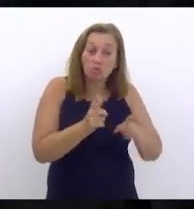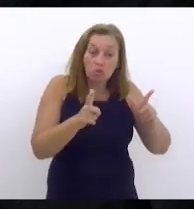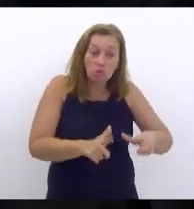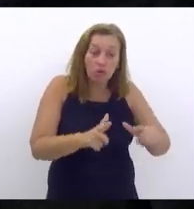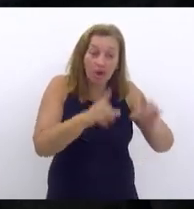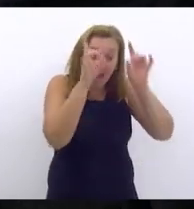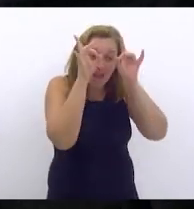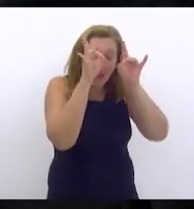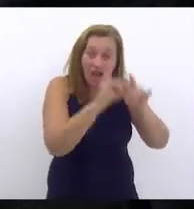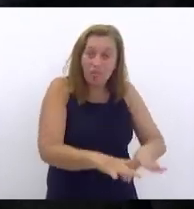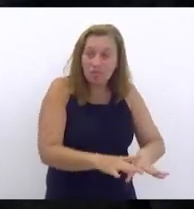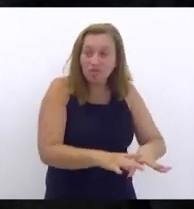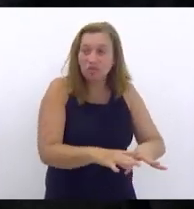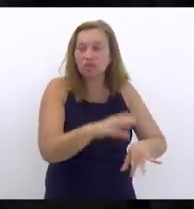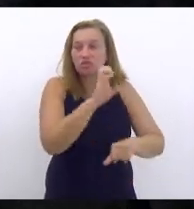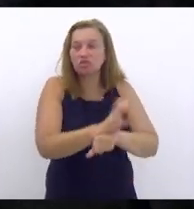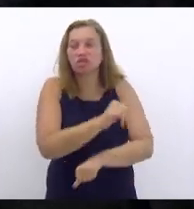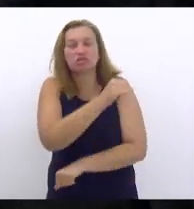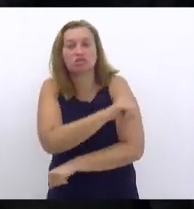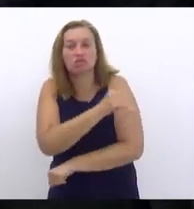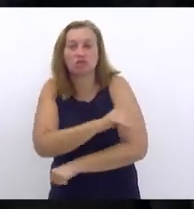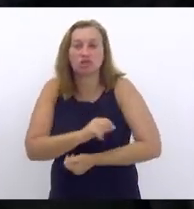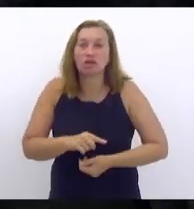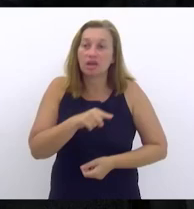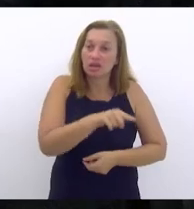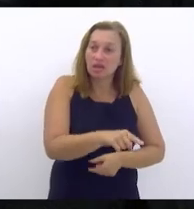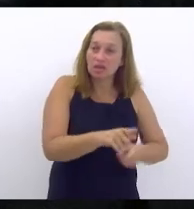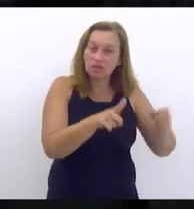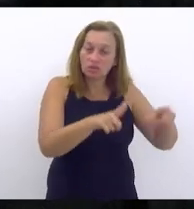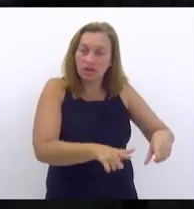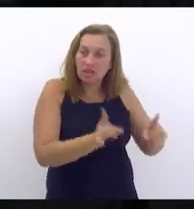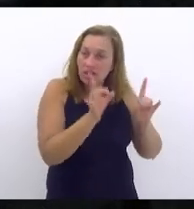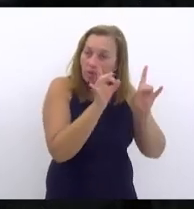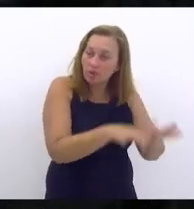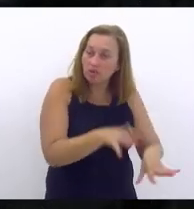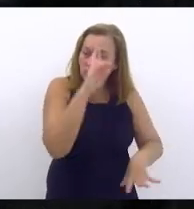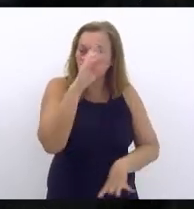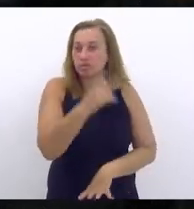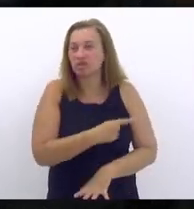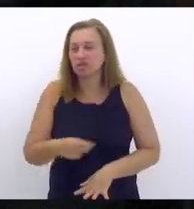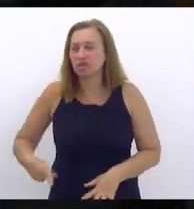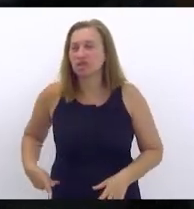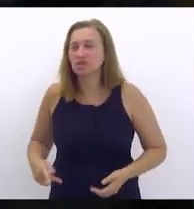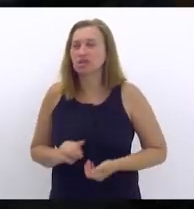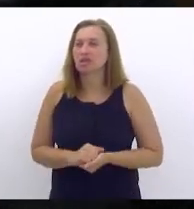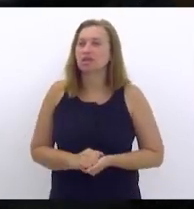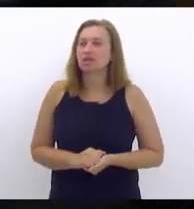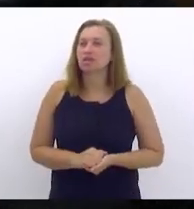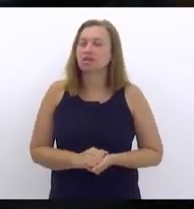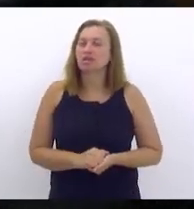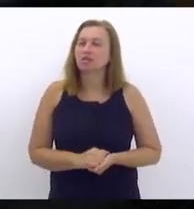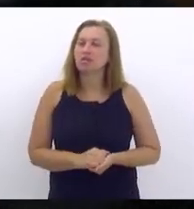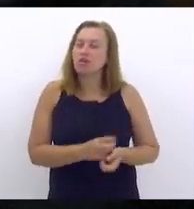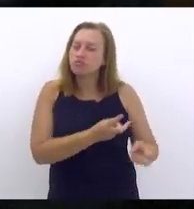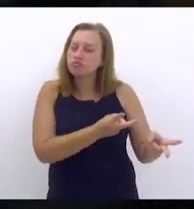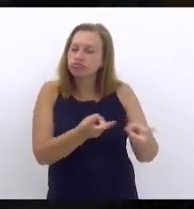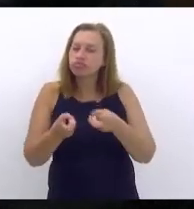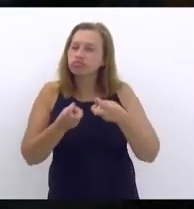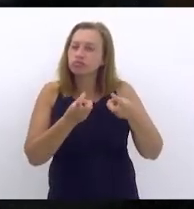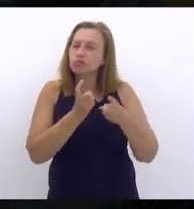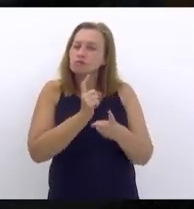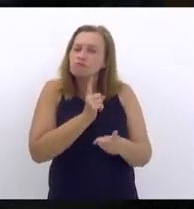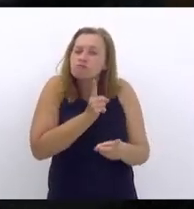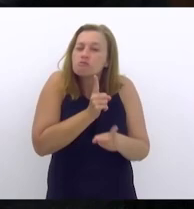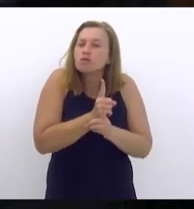estado do Rio de Janeiro. Nesse cemitério, presidente, dá para enxergar,